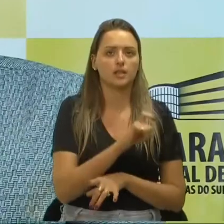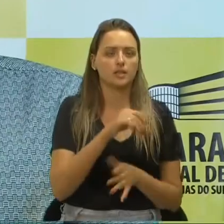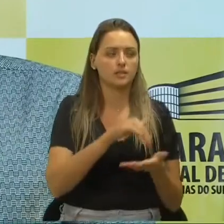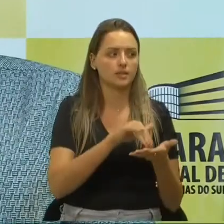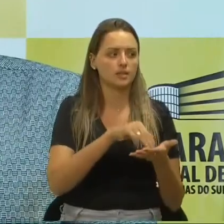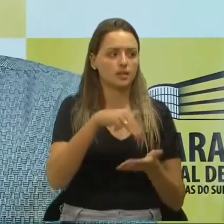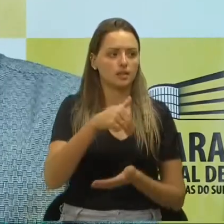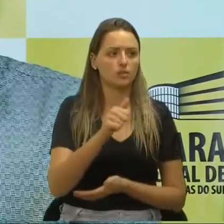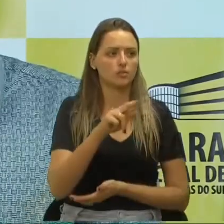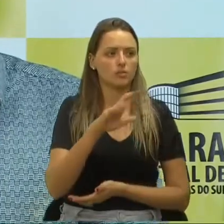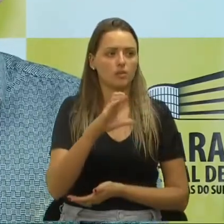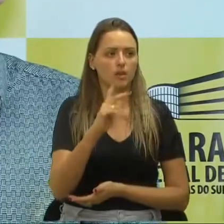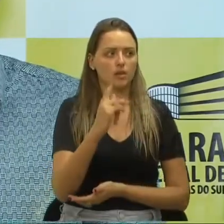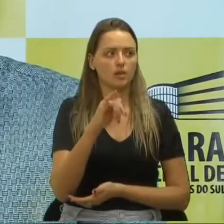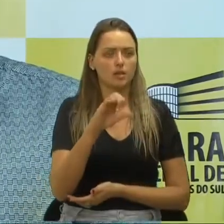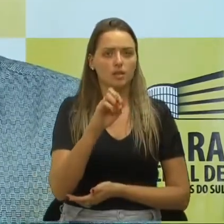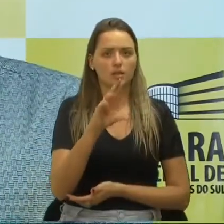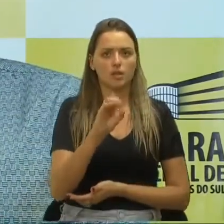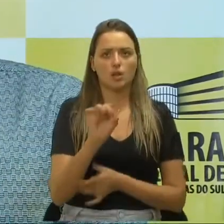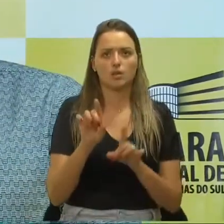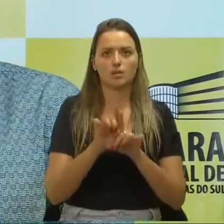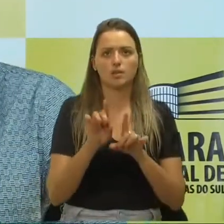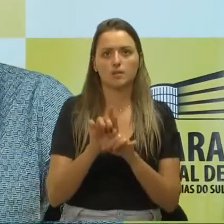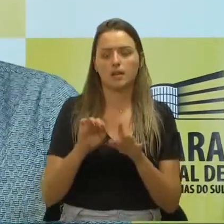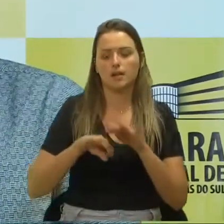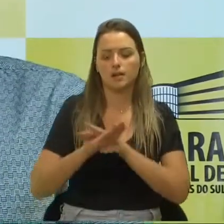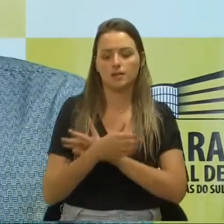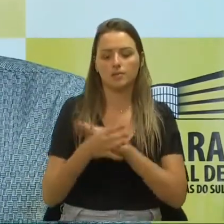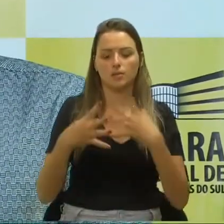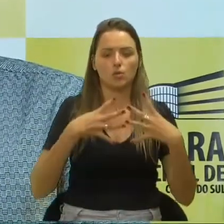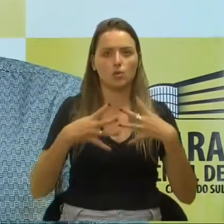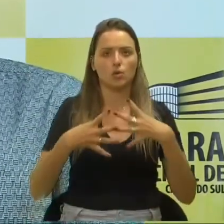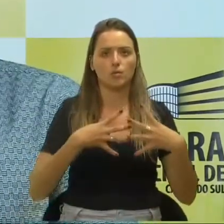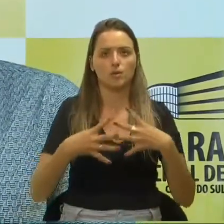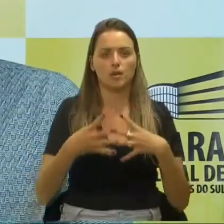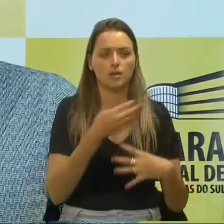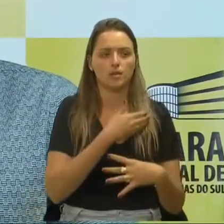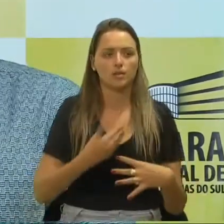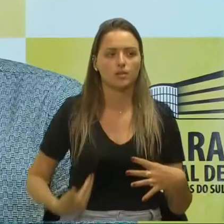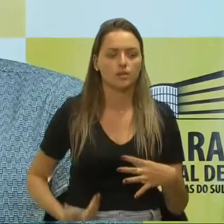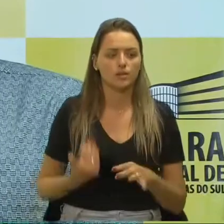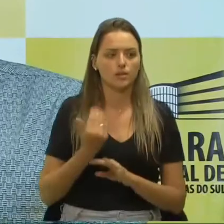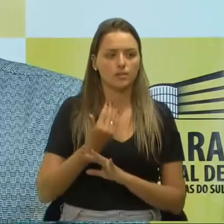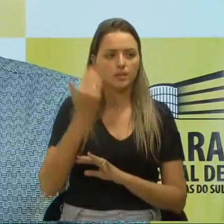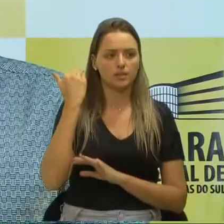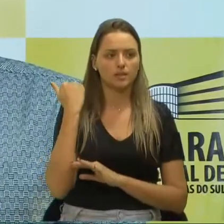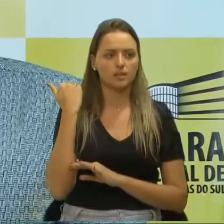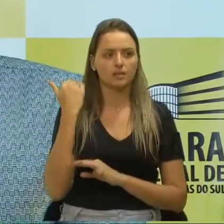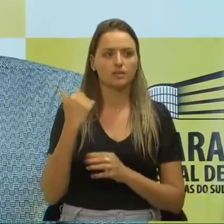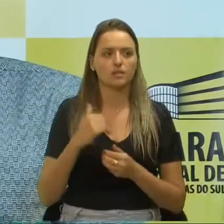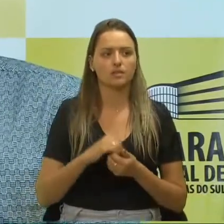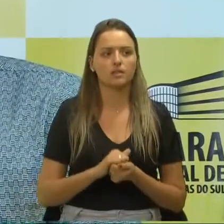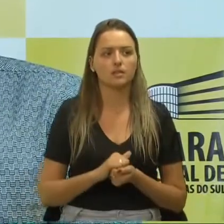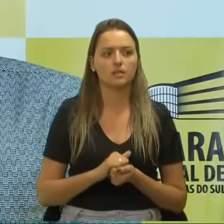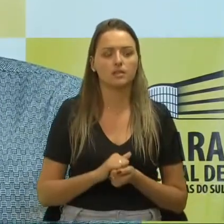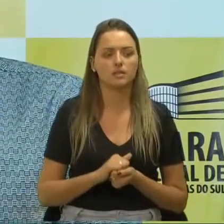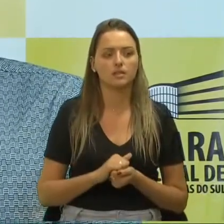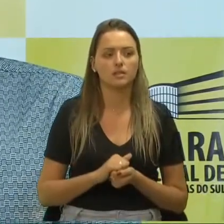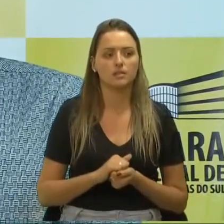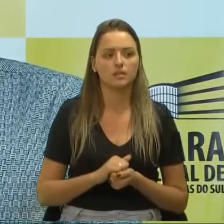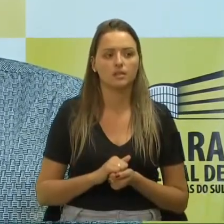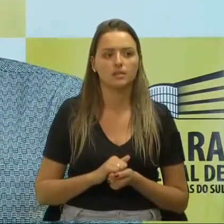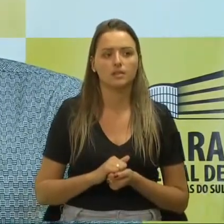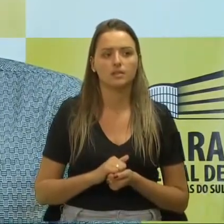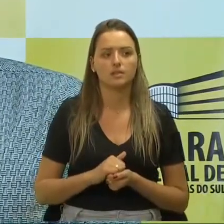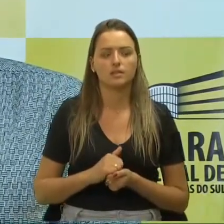Marchioro, um cara que implantou o sistema das EPIs aqui em Caxias do Sul no governo passado. Fizemos o comunicado com a